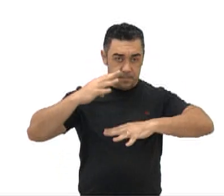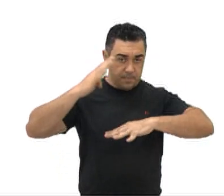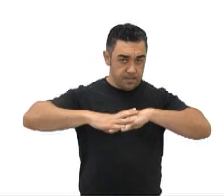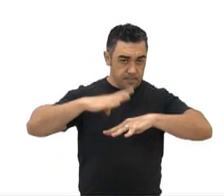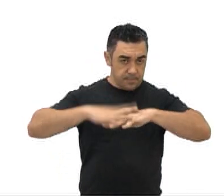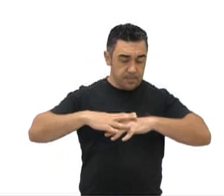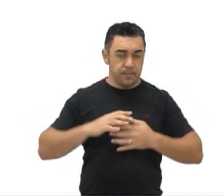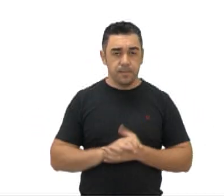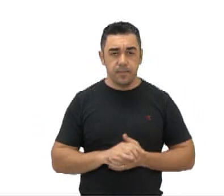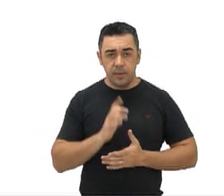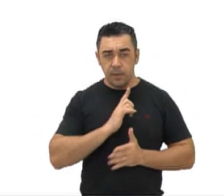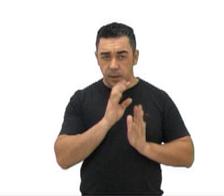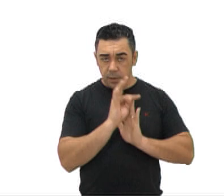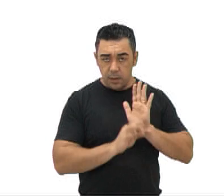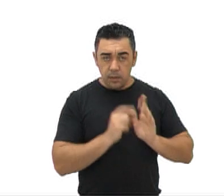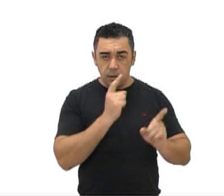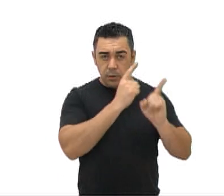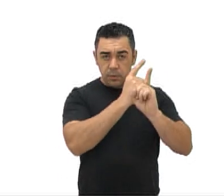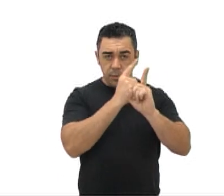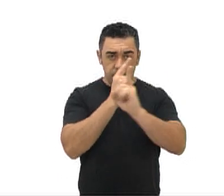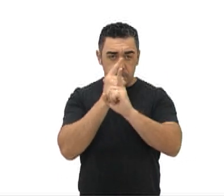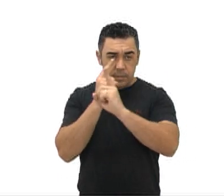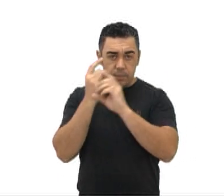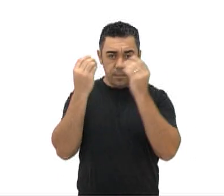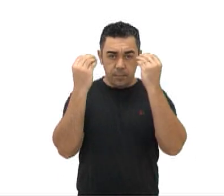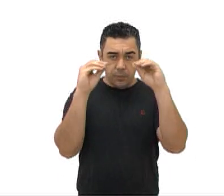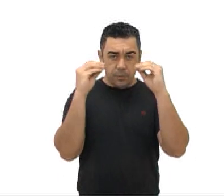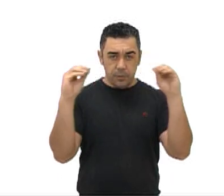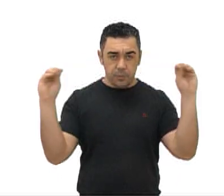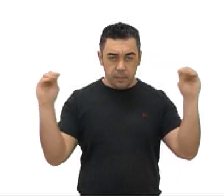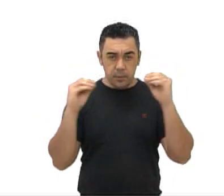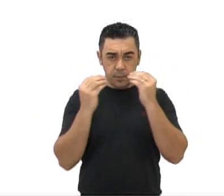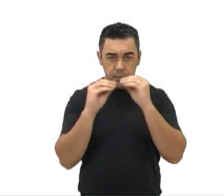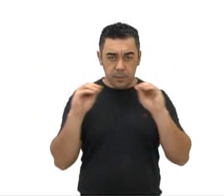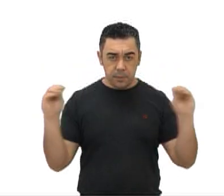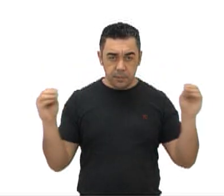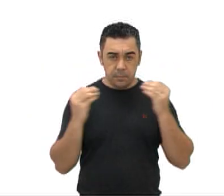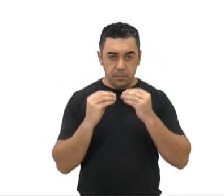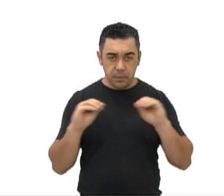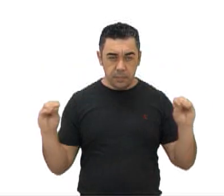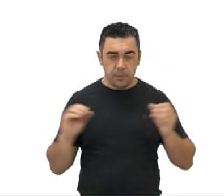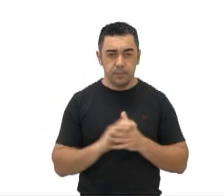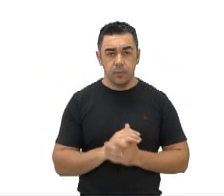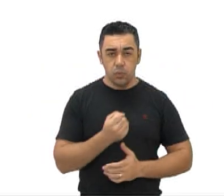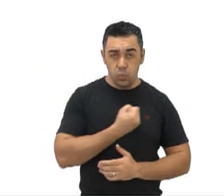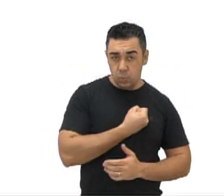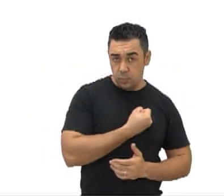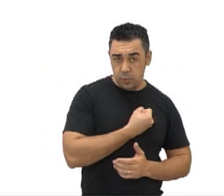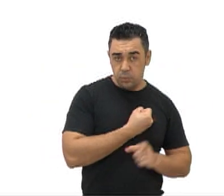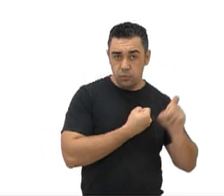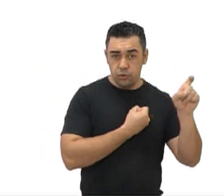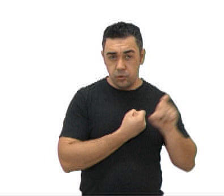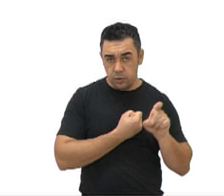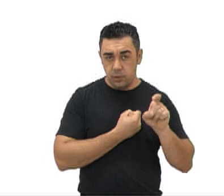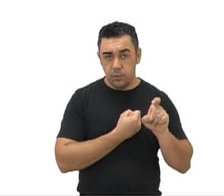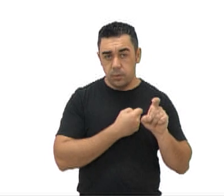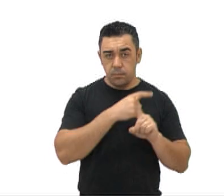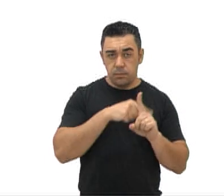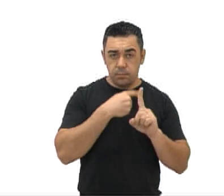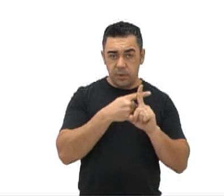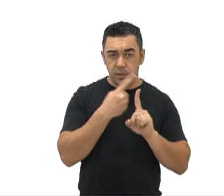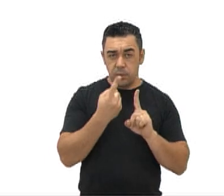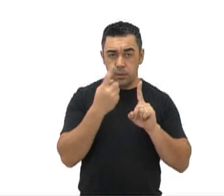um texto, você tem que identificar o conteúdo desse texto. Um número x mais